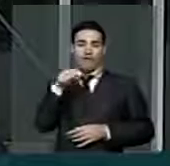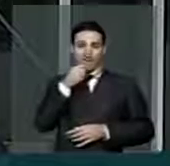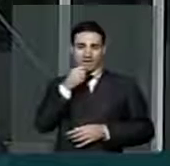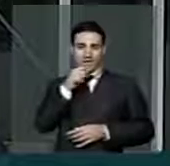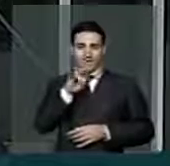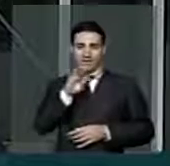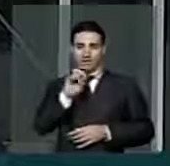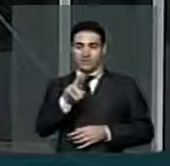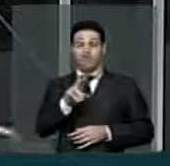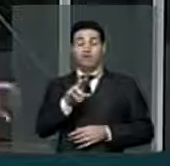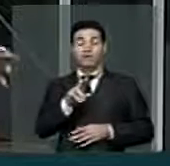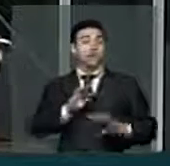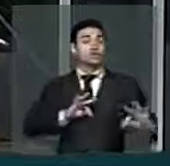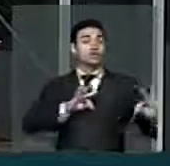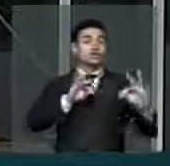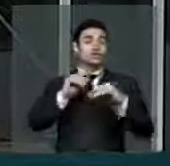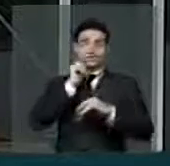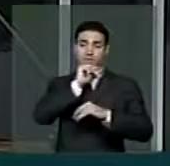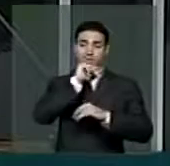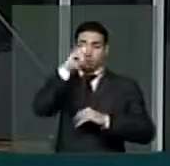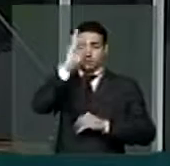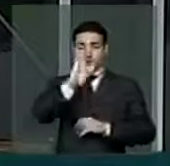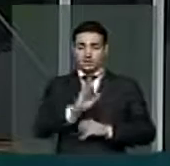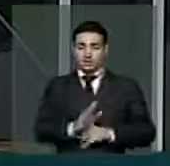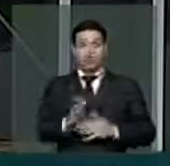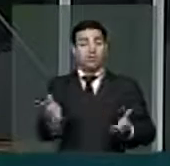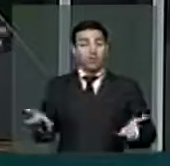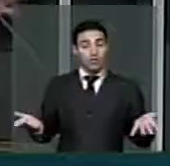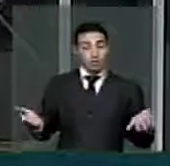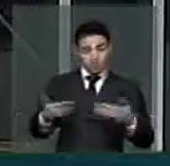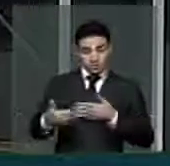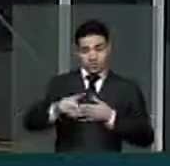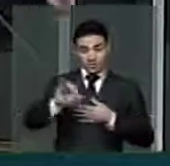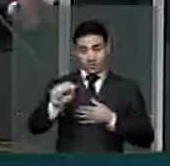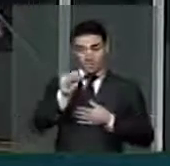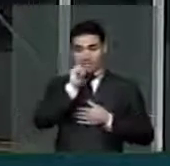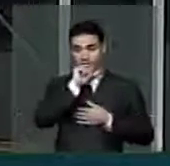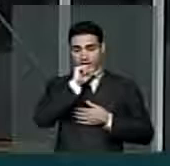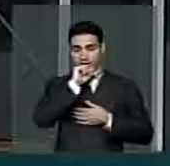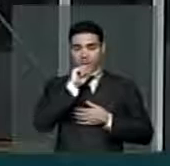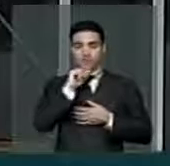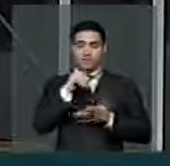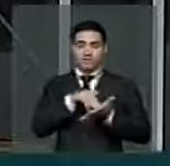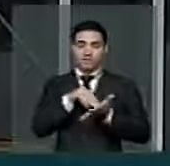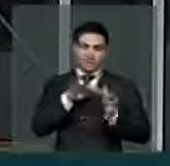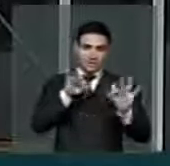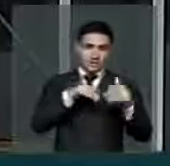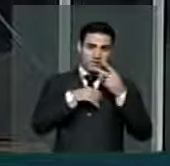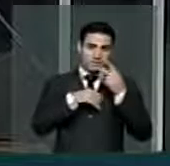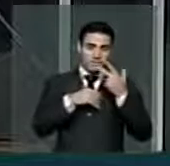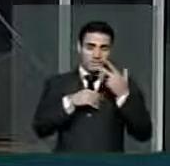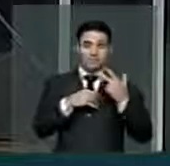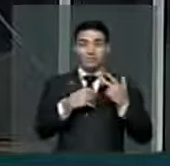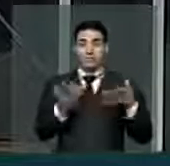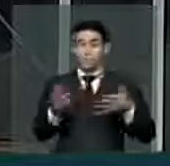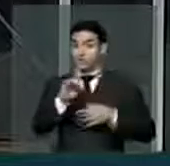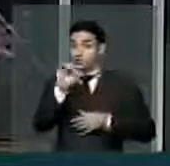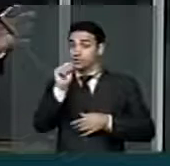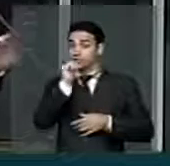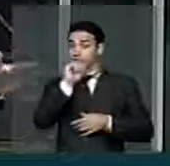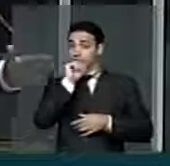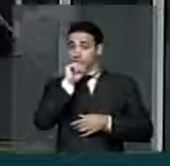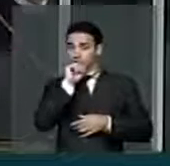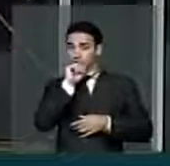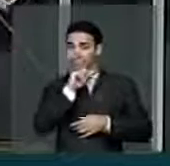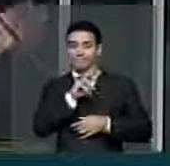Brasil que neste Dia das Mães, e aqui eu finalizo, neste Dia das Mães